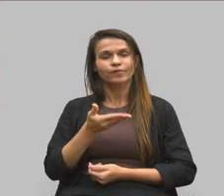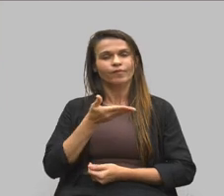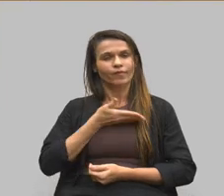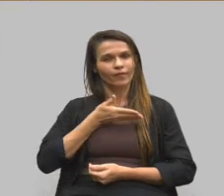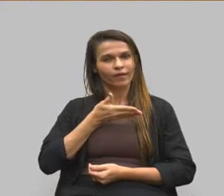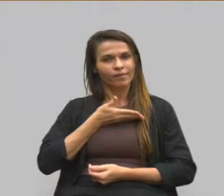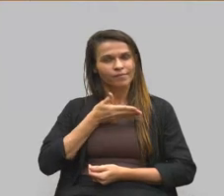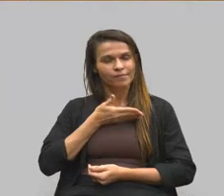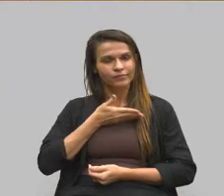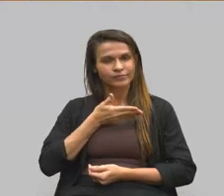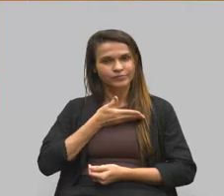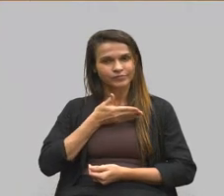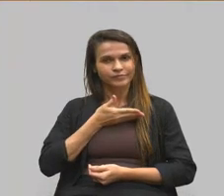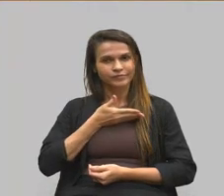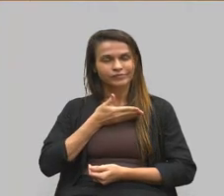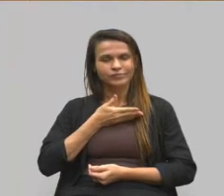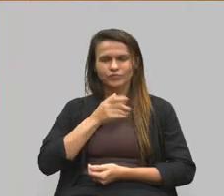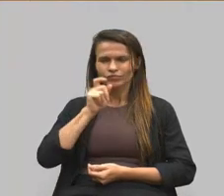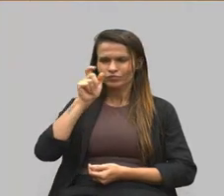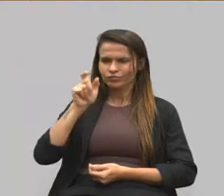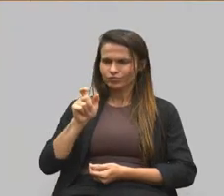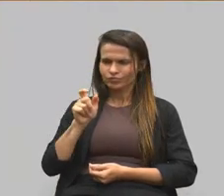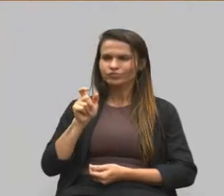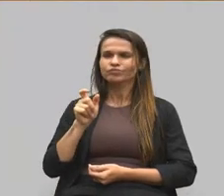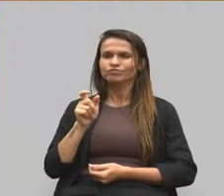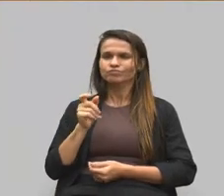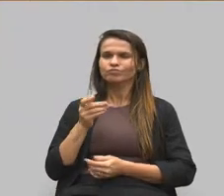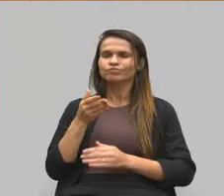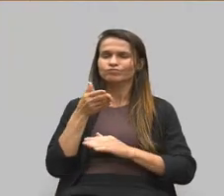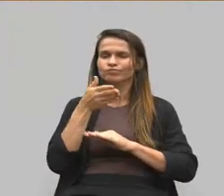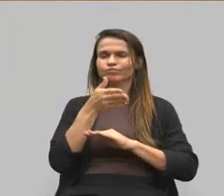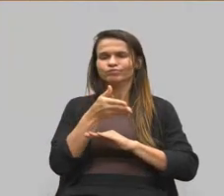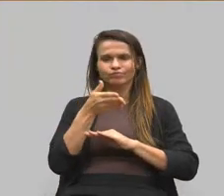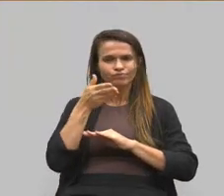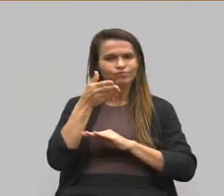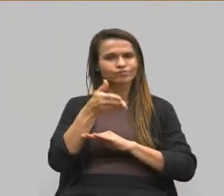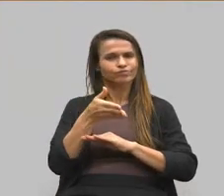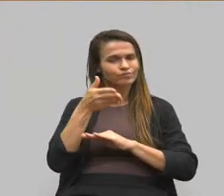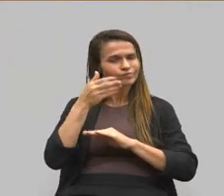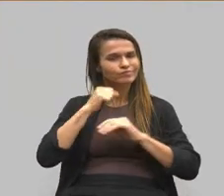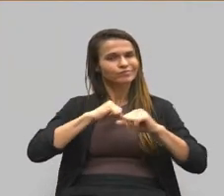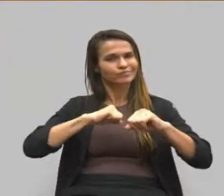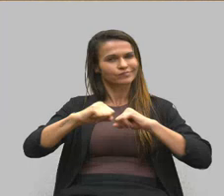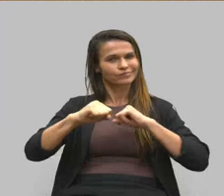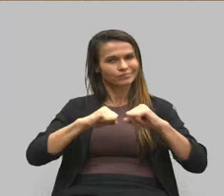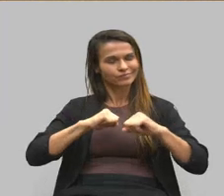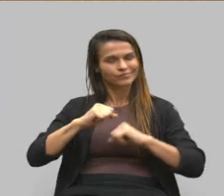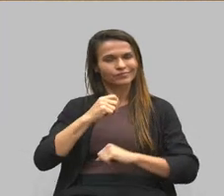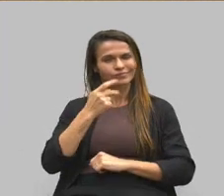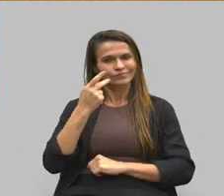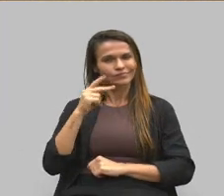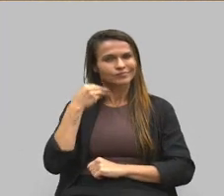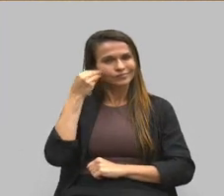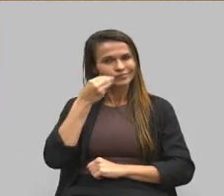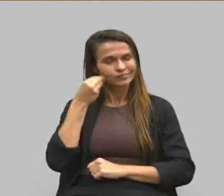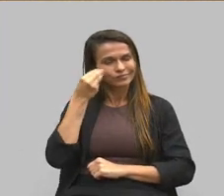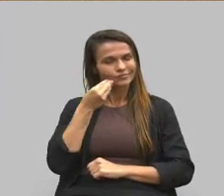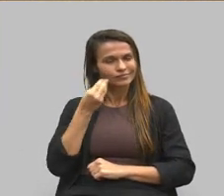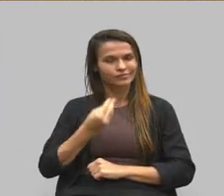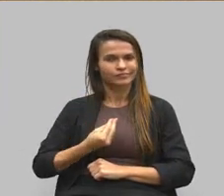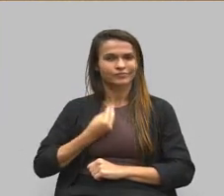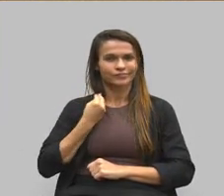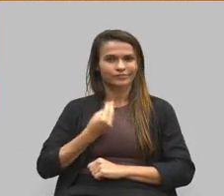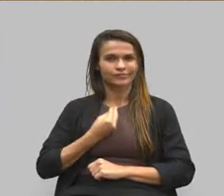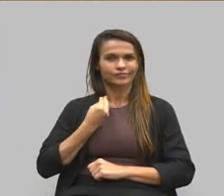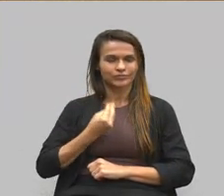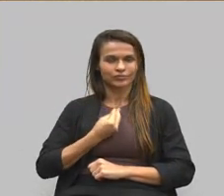amiga uma pessoa muito frequente nos nossos debates com a sua experiência de vida com